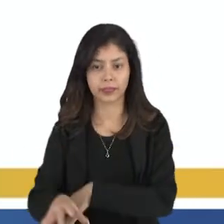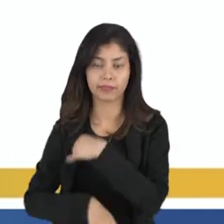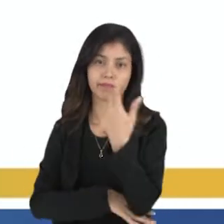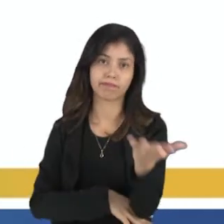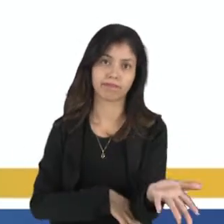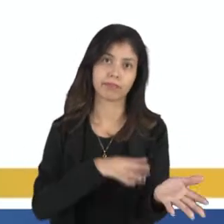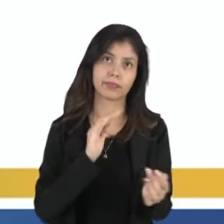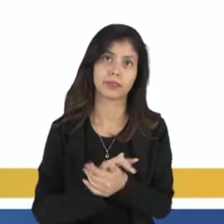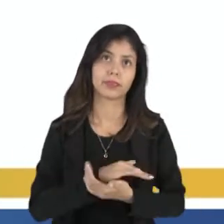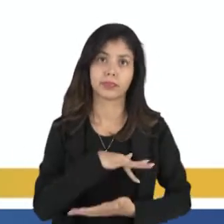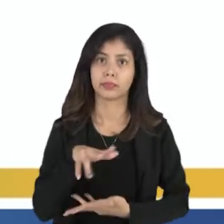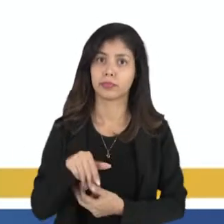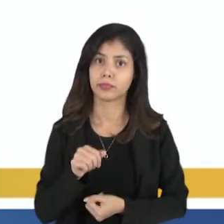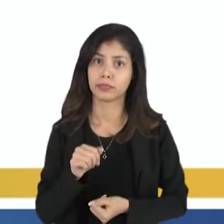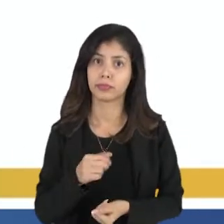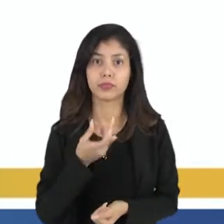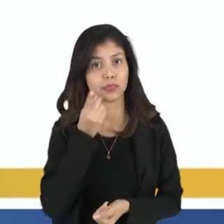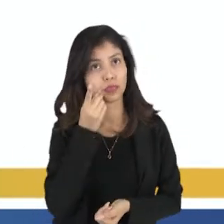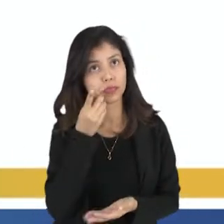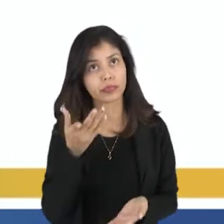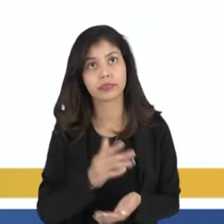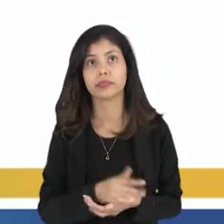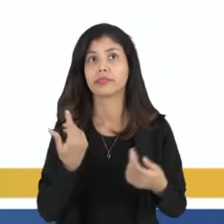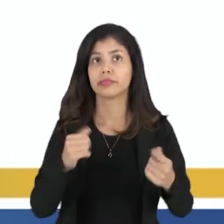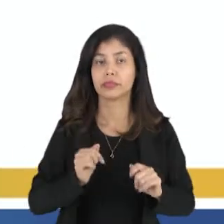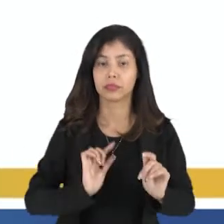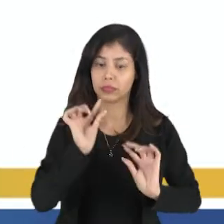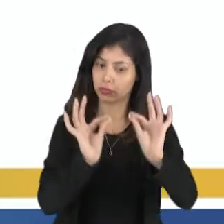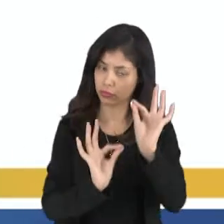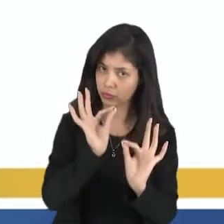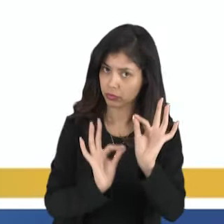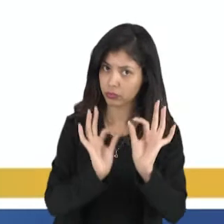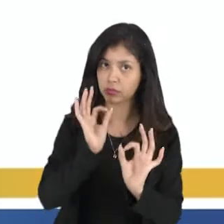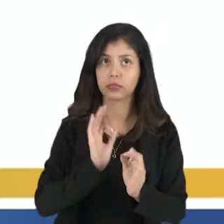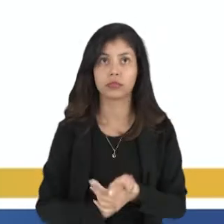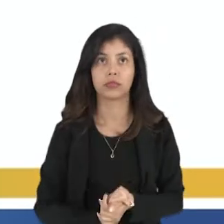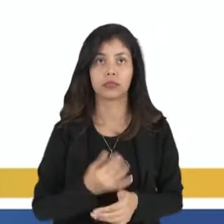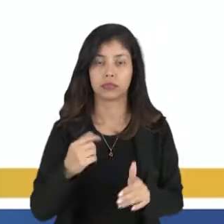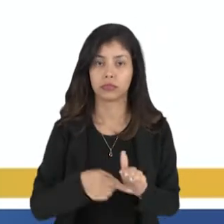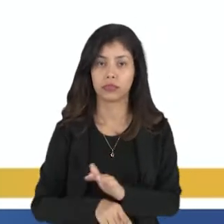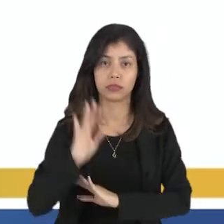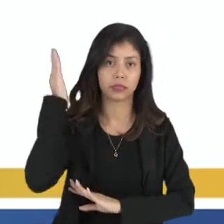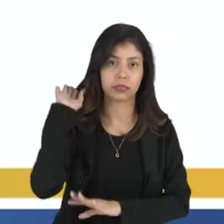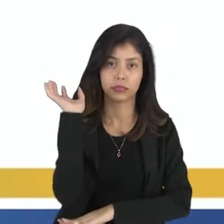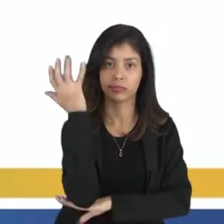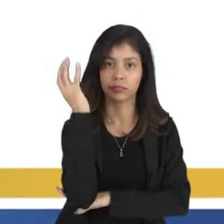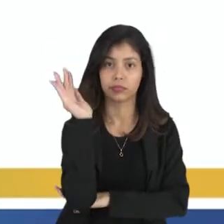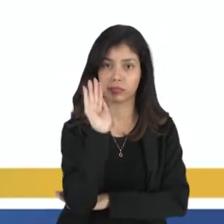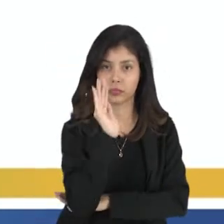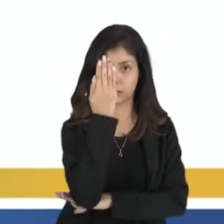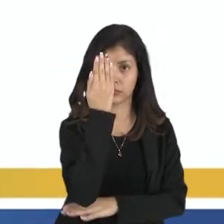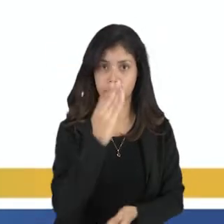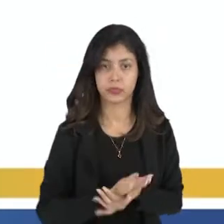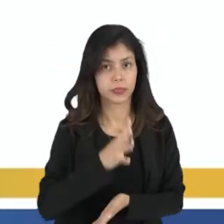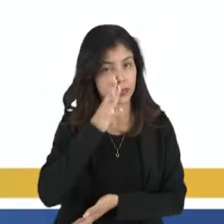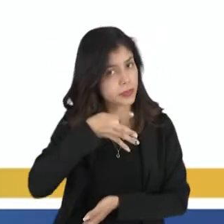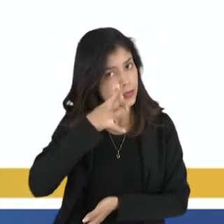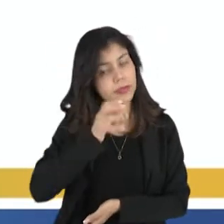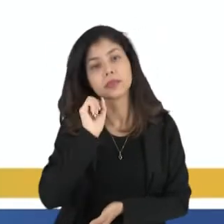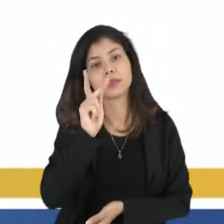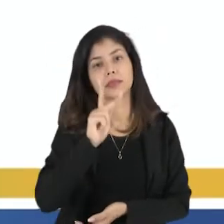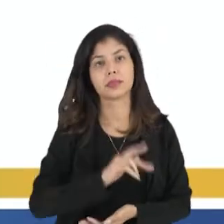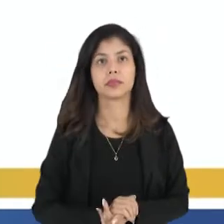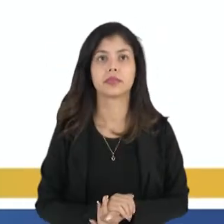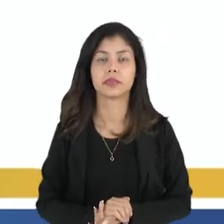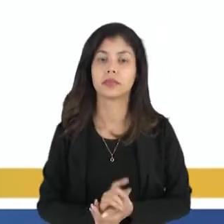para comemorar-se o Dia da Terra, será necessário montar aí esse fundo com árvores falsas. Essa é a crítica,